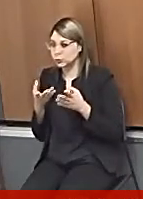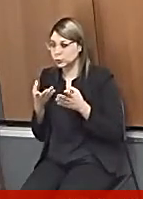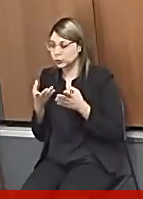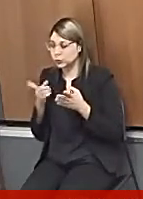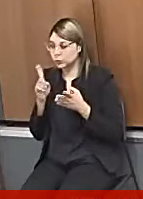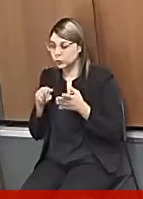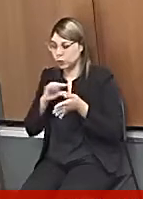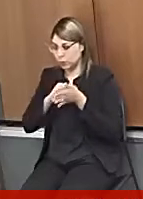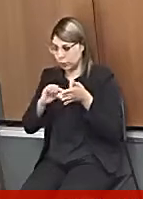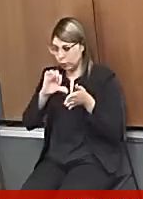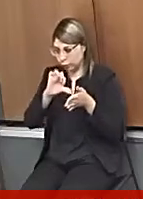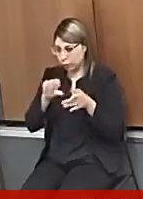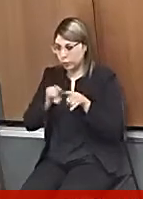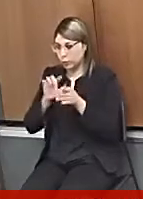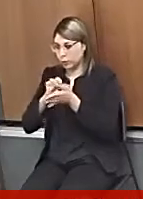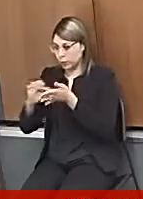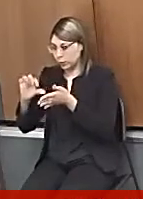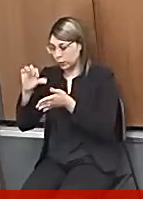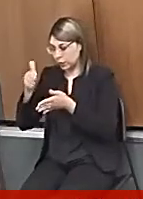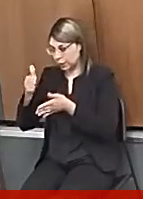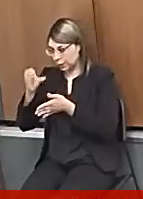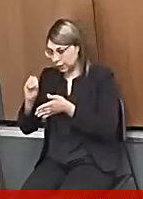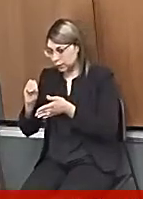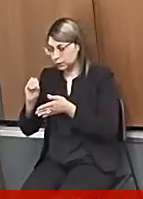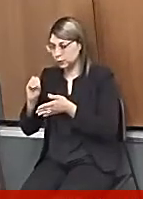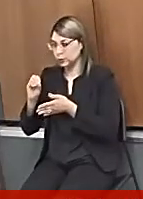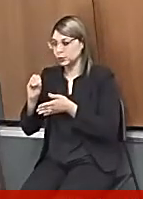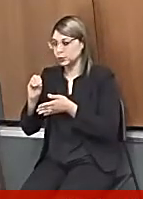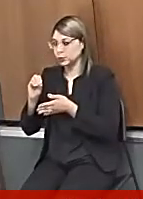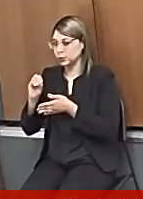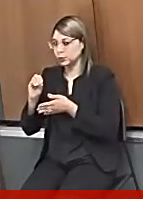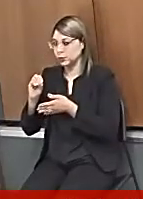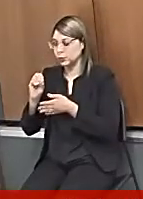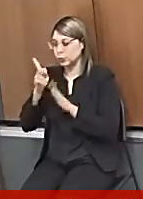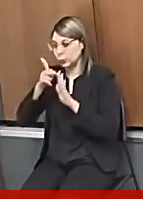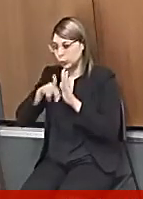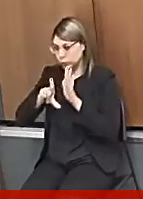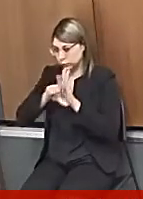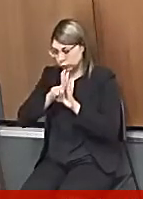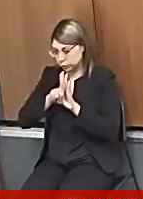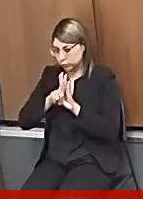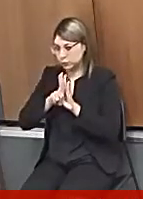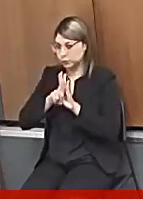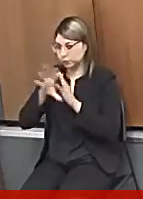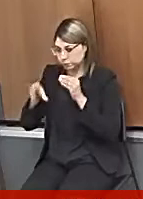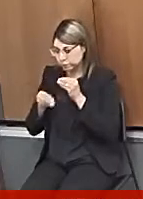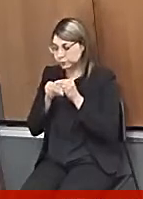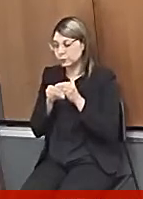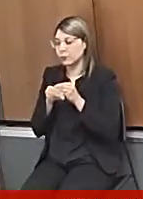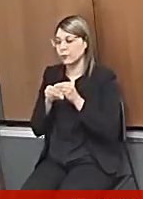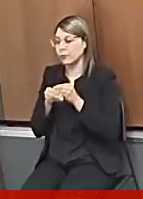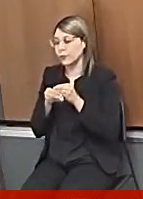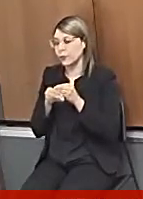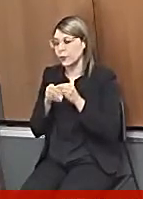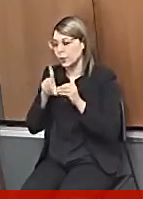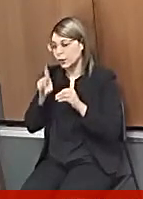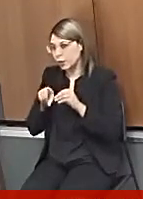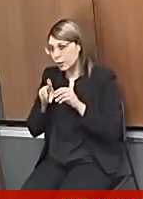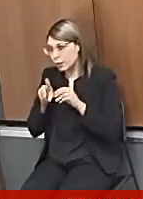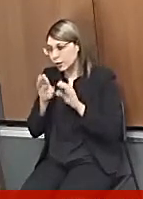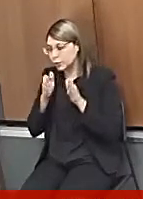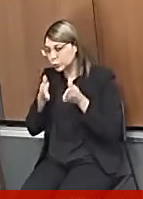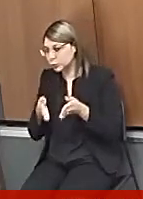parágrafos 9º e 10 da do projeto de lei complementar que trata da questão da da